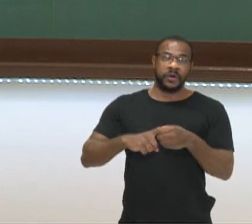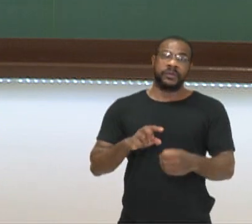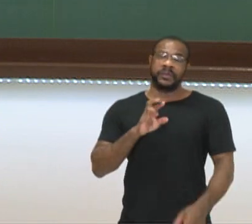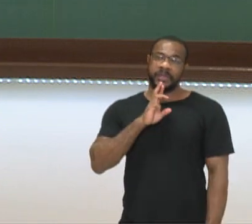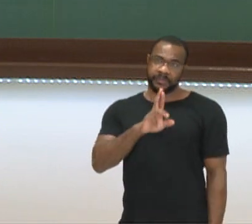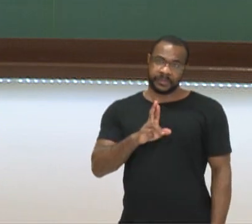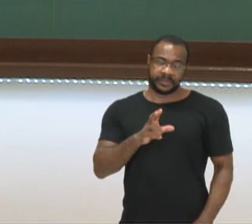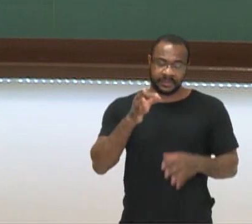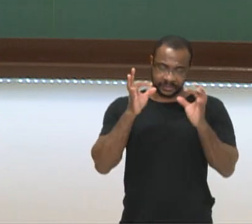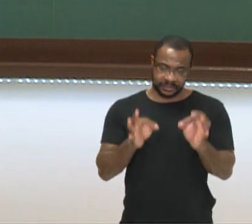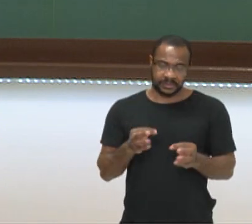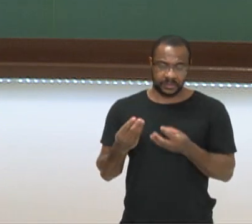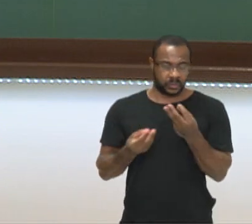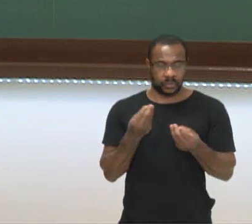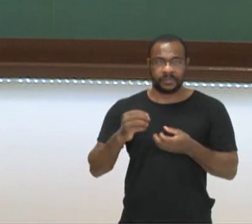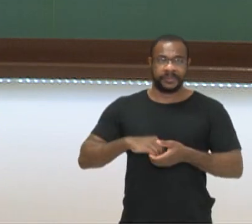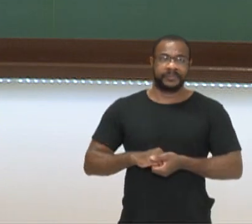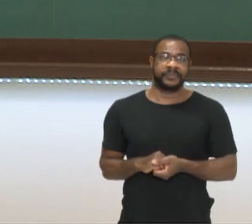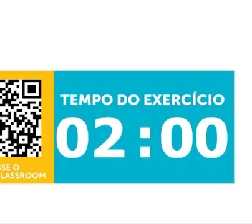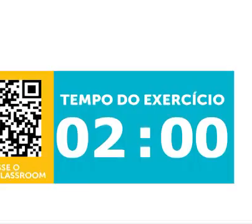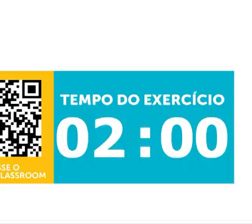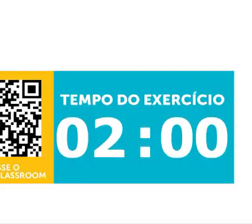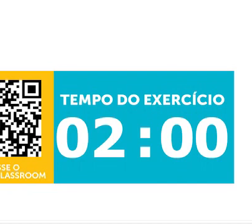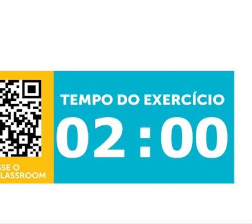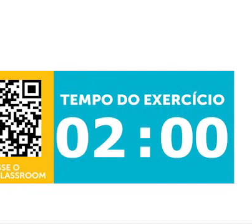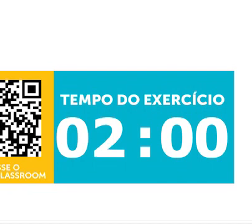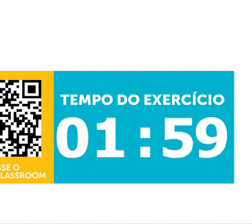está correta essa resposta de vocês.